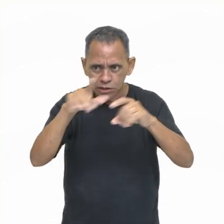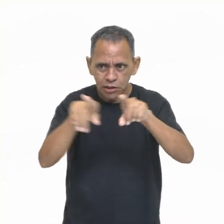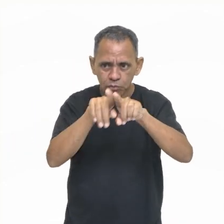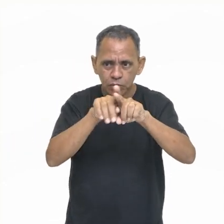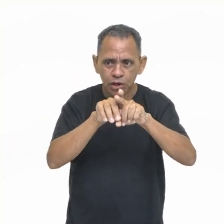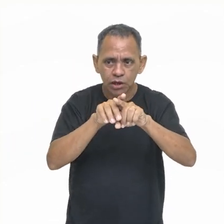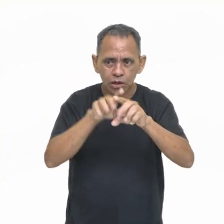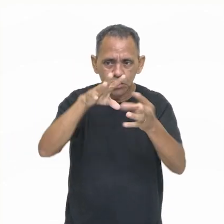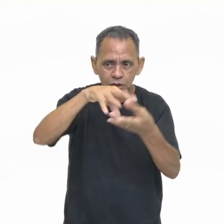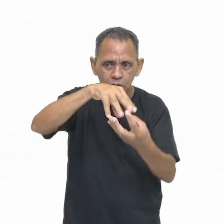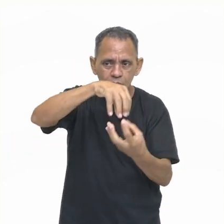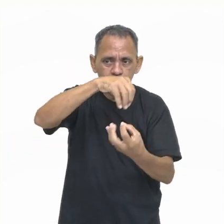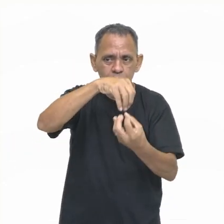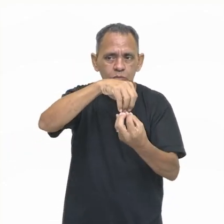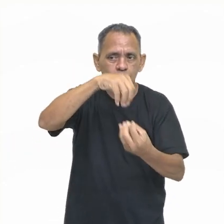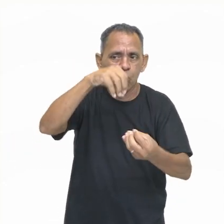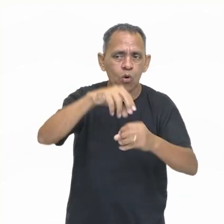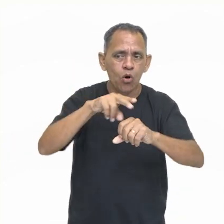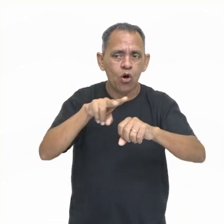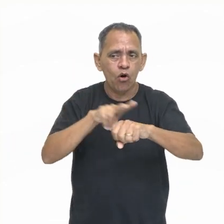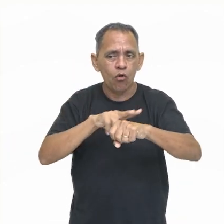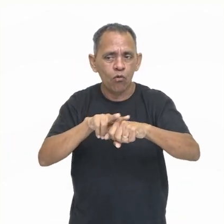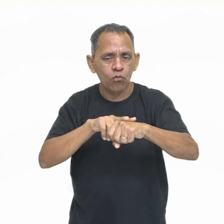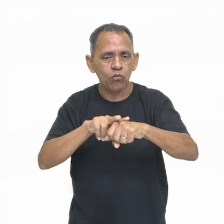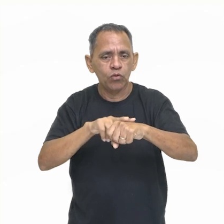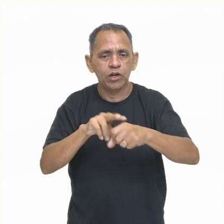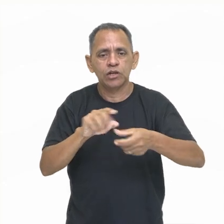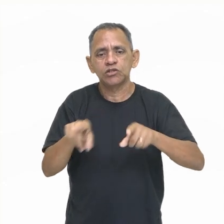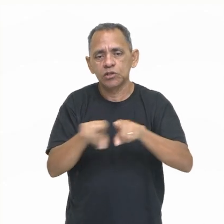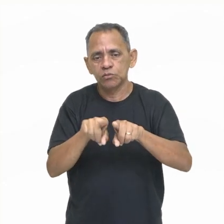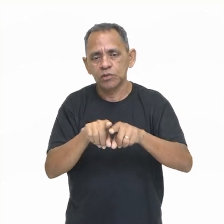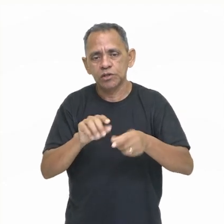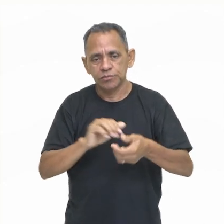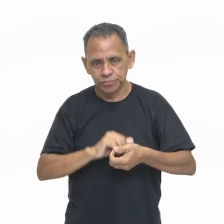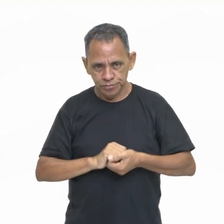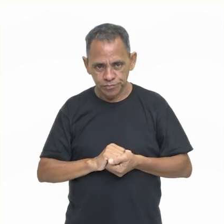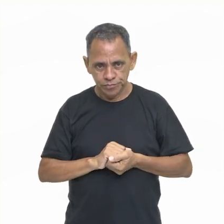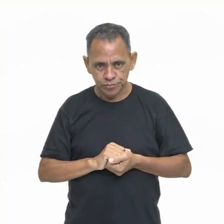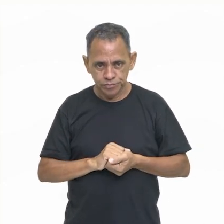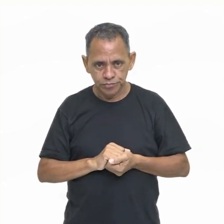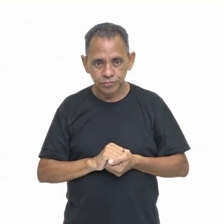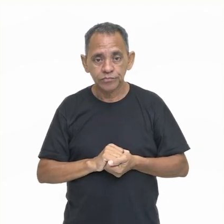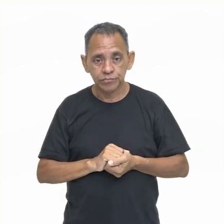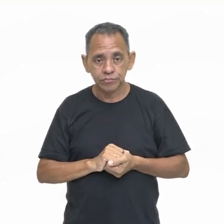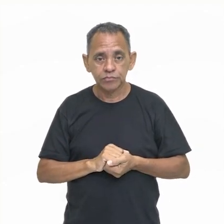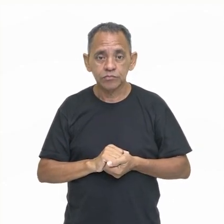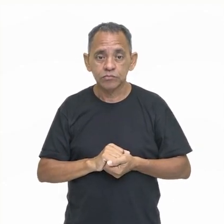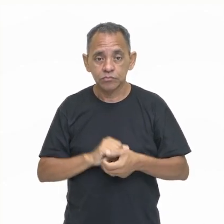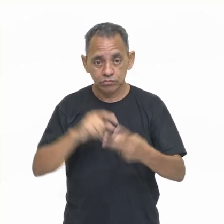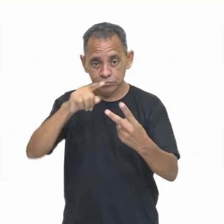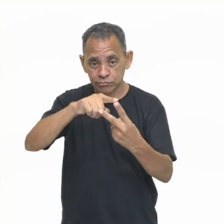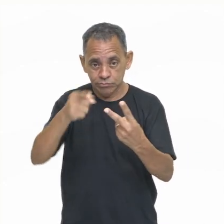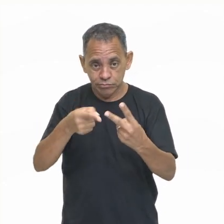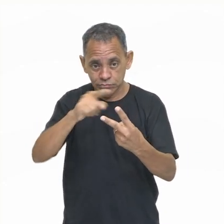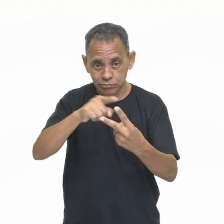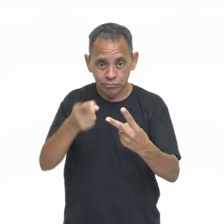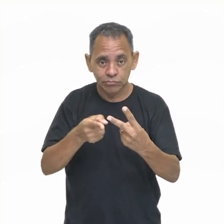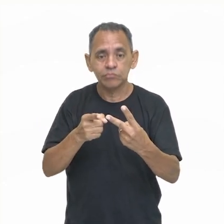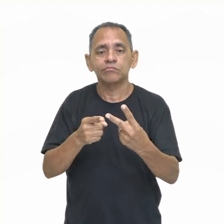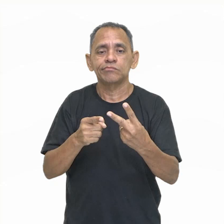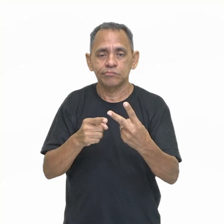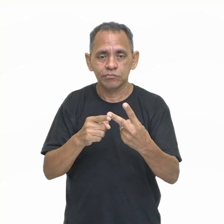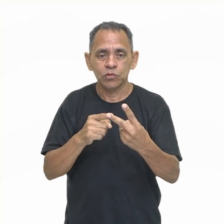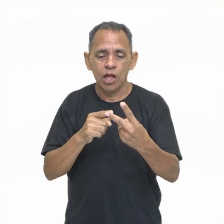aí na próxima cartela. Então, nós temos proteínas do tipo integrais, que são aquelas que